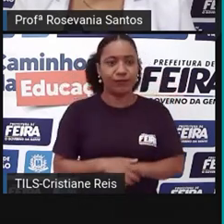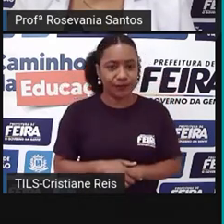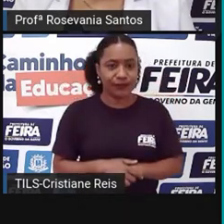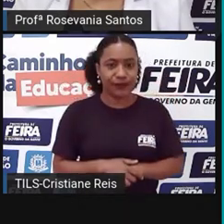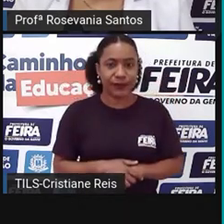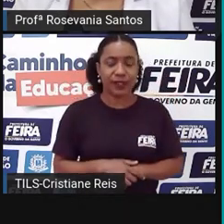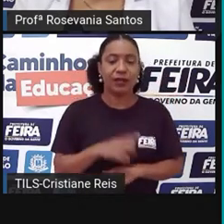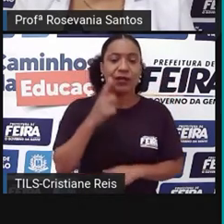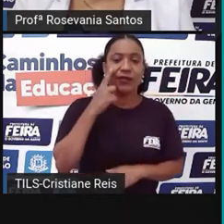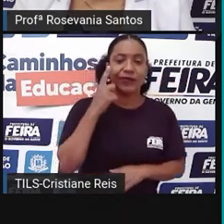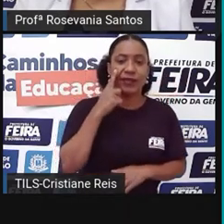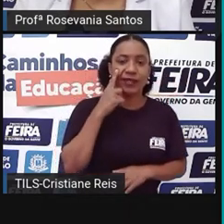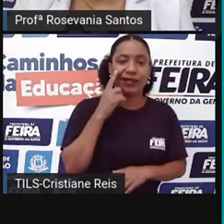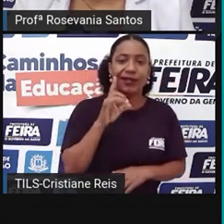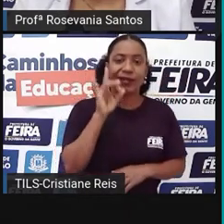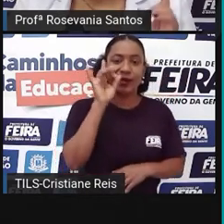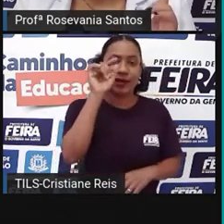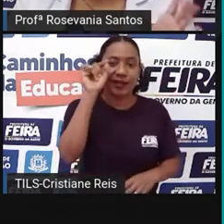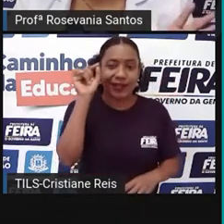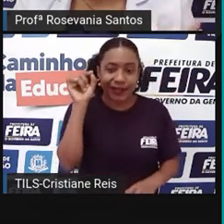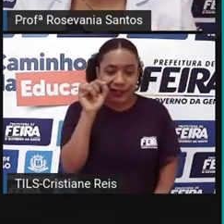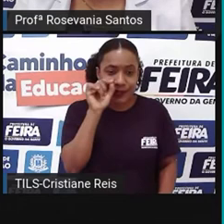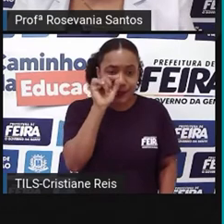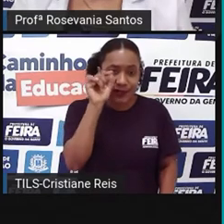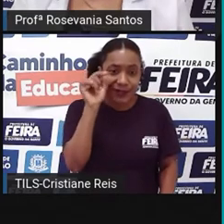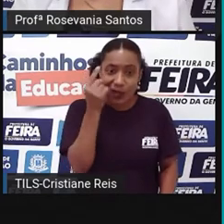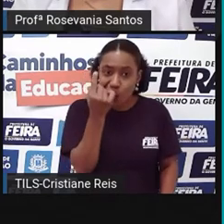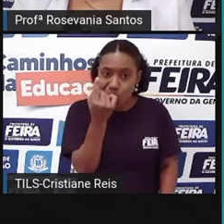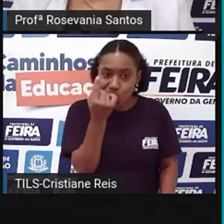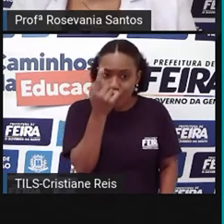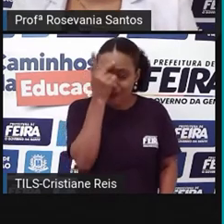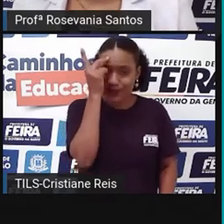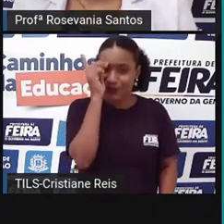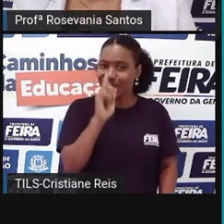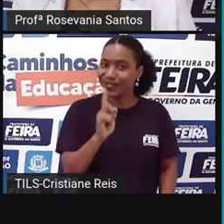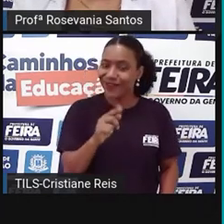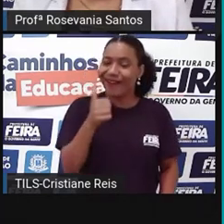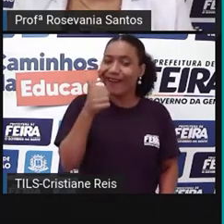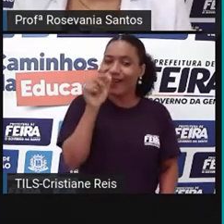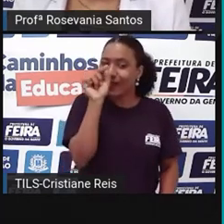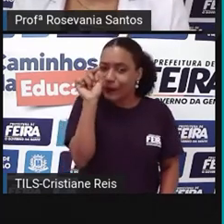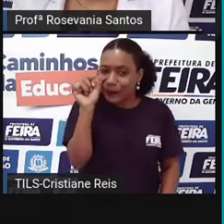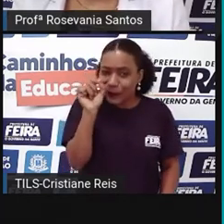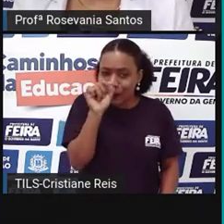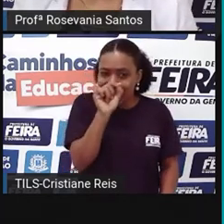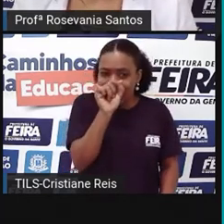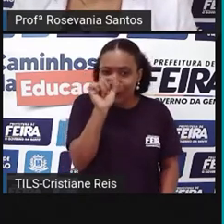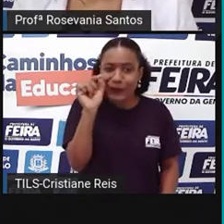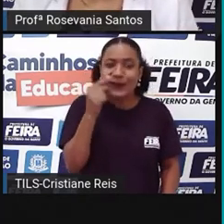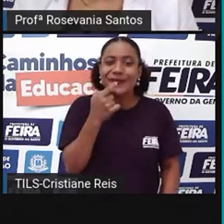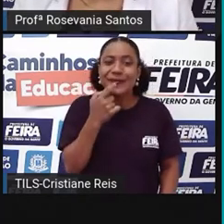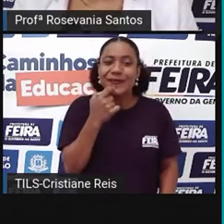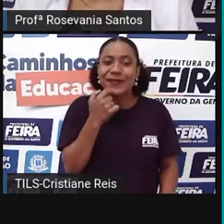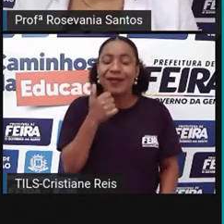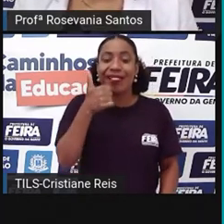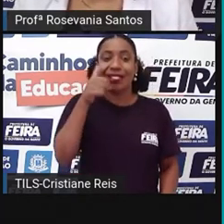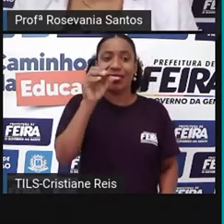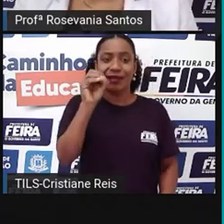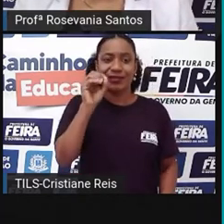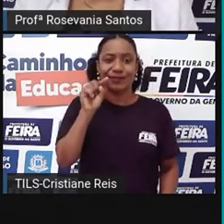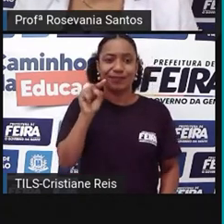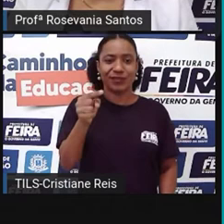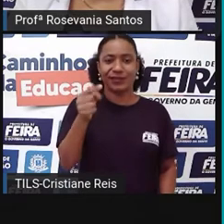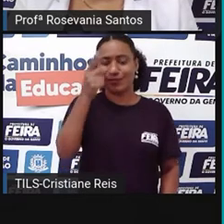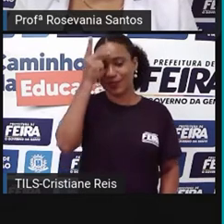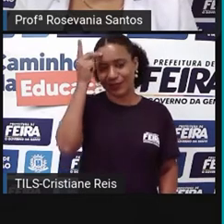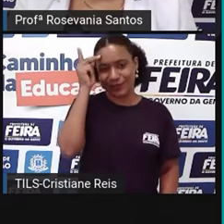cada pontinho desses são 10 mil habitantes, né? Um só não, viu, gente? 10 mil habitantes cada pontinho desse. E aí a gente tem, né,